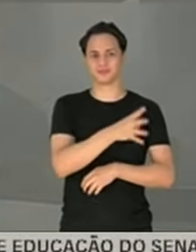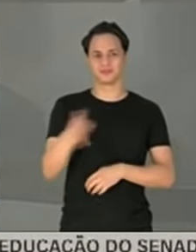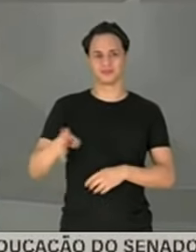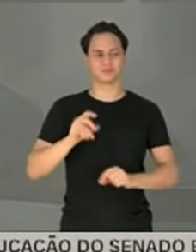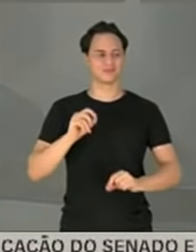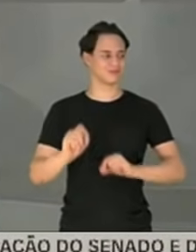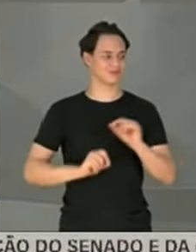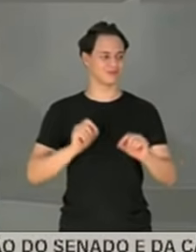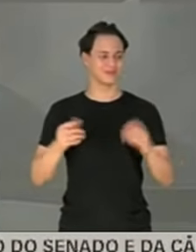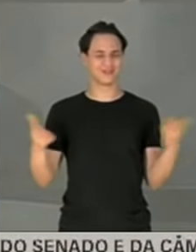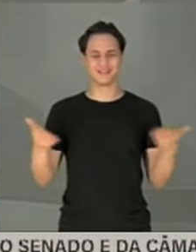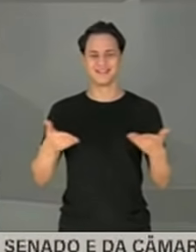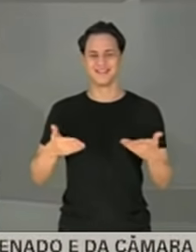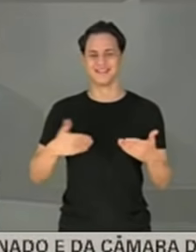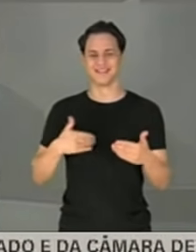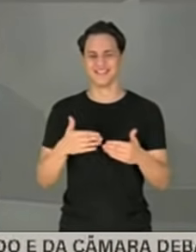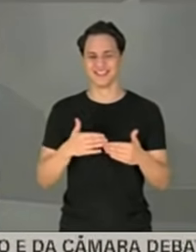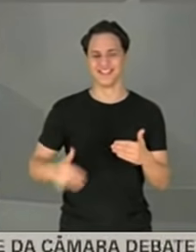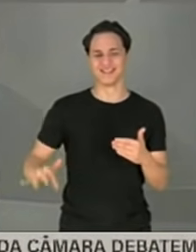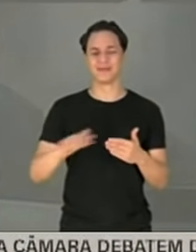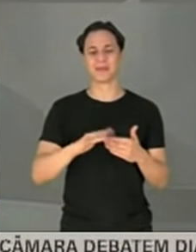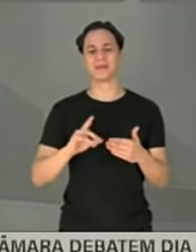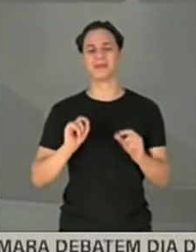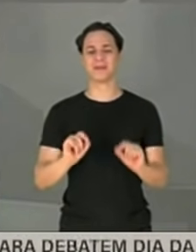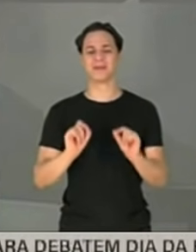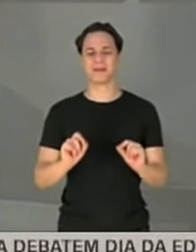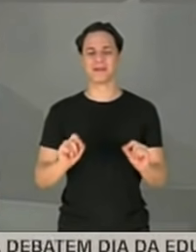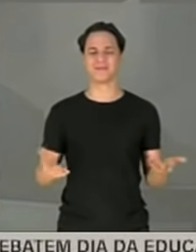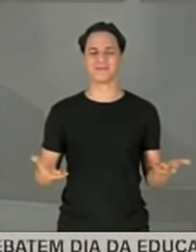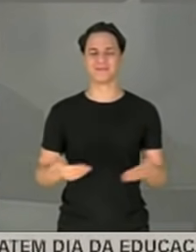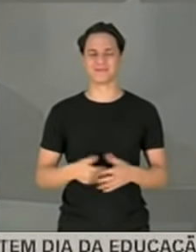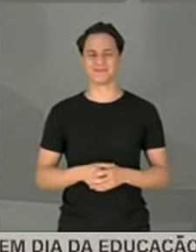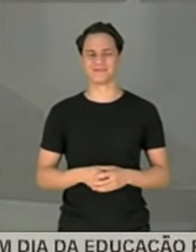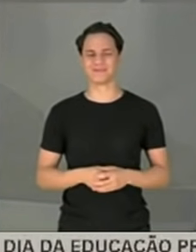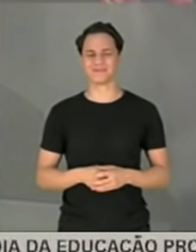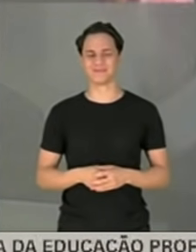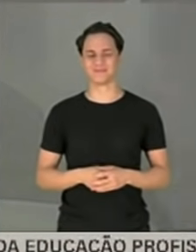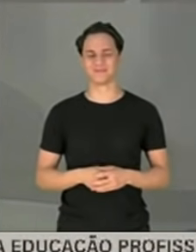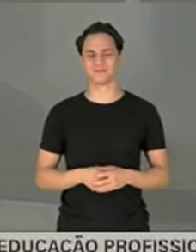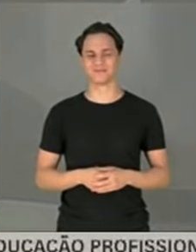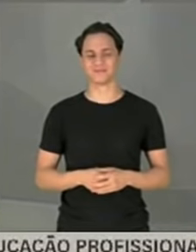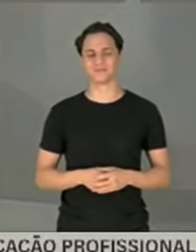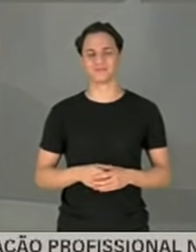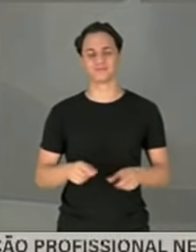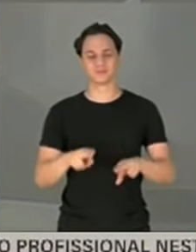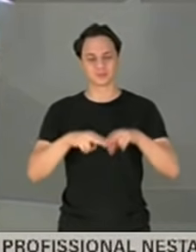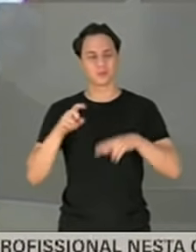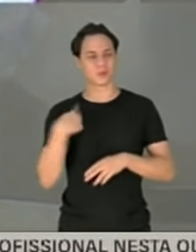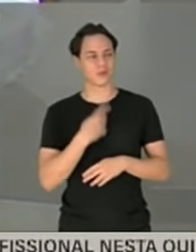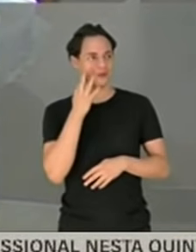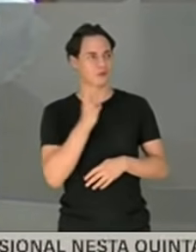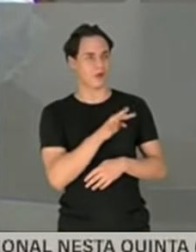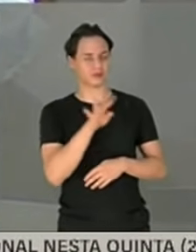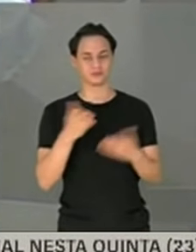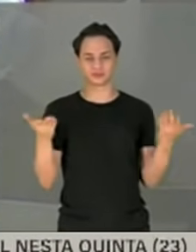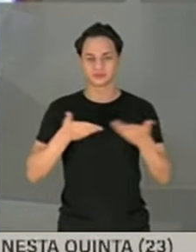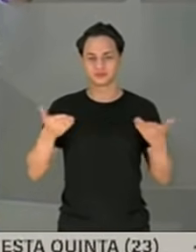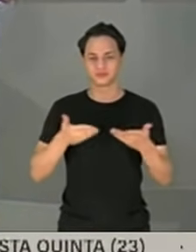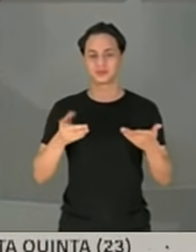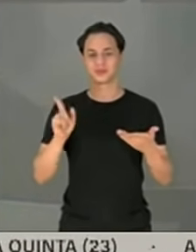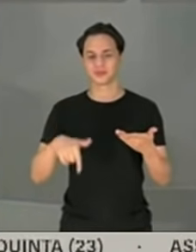Bruna Morato em 28 de agosto. Então ali todos os círculos podem ser visualizados com